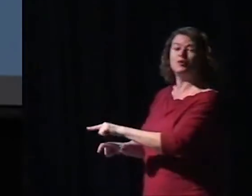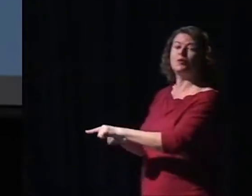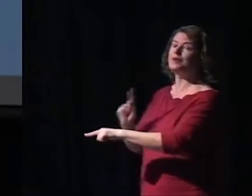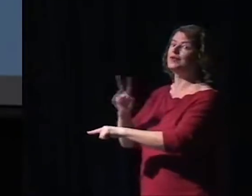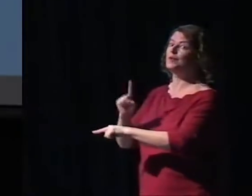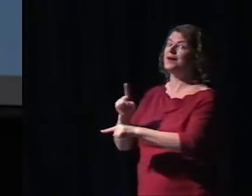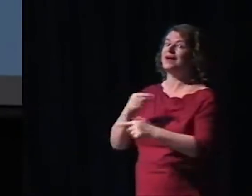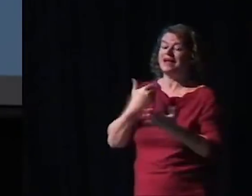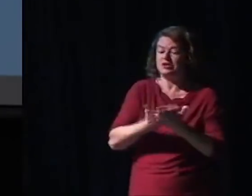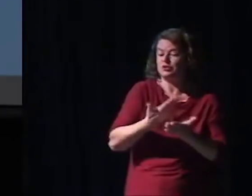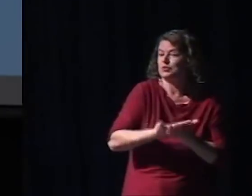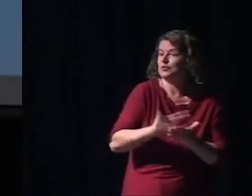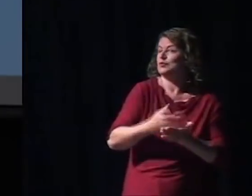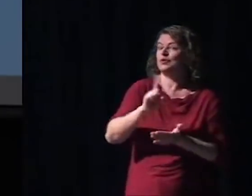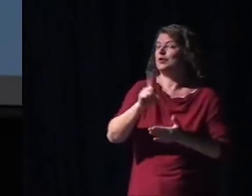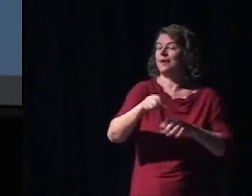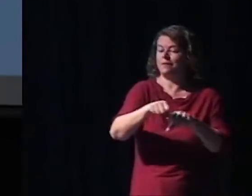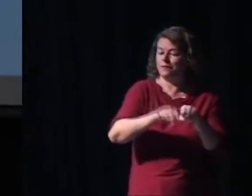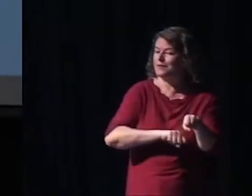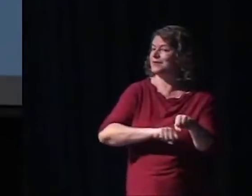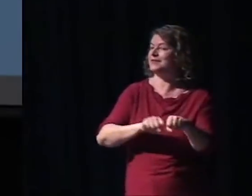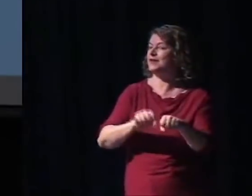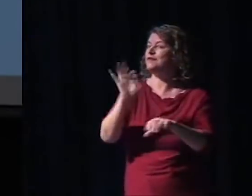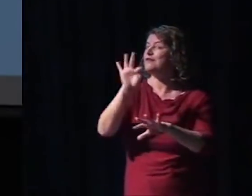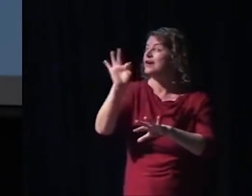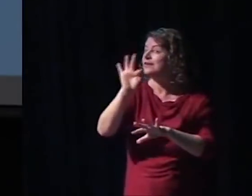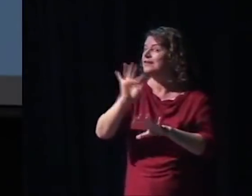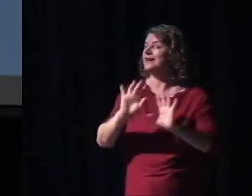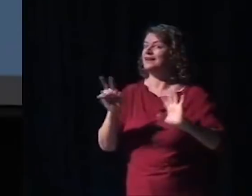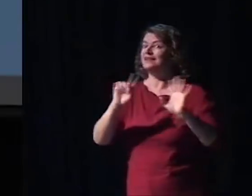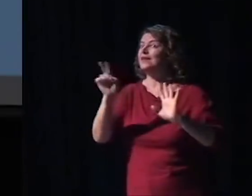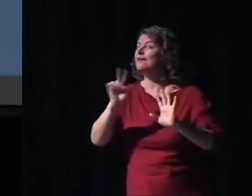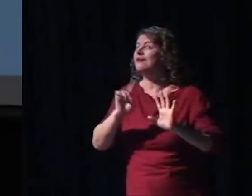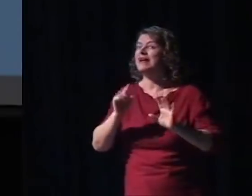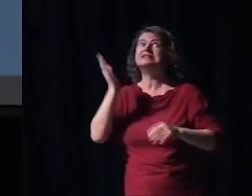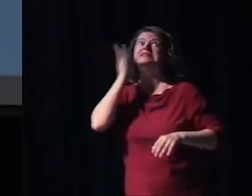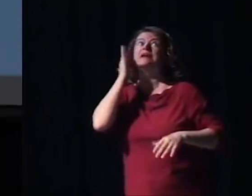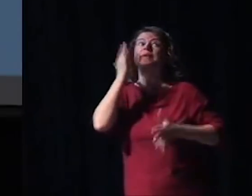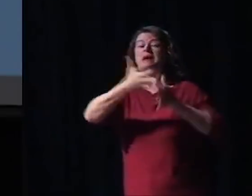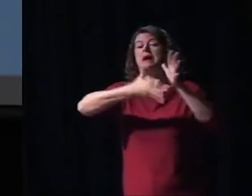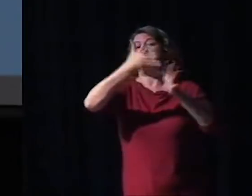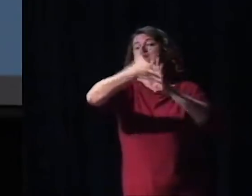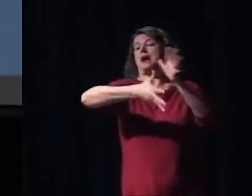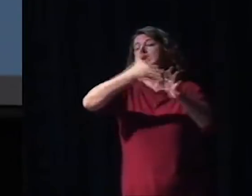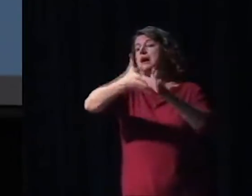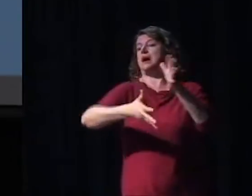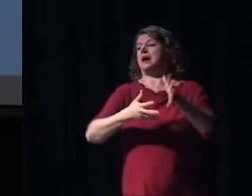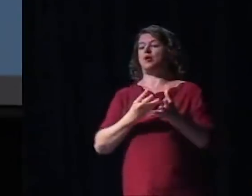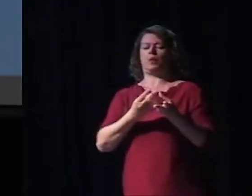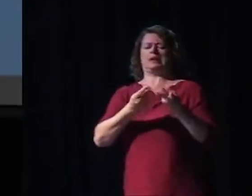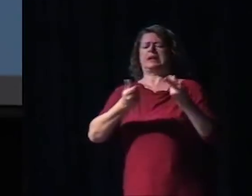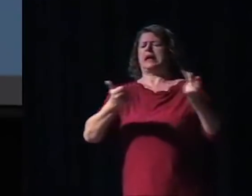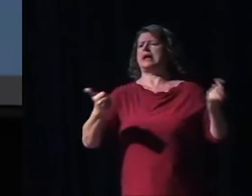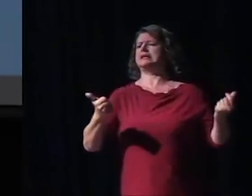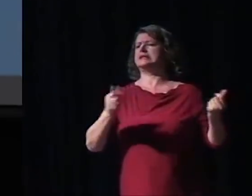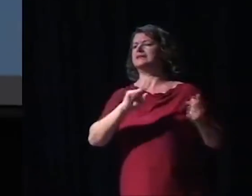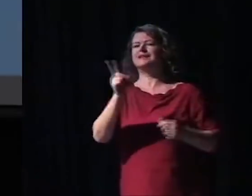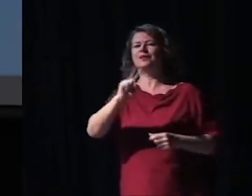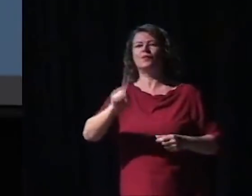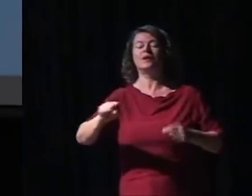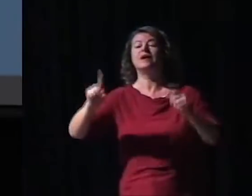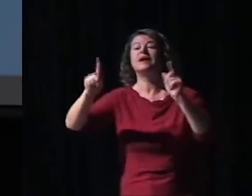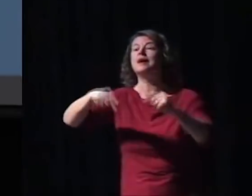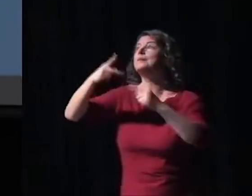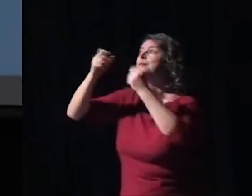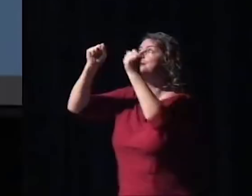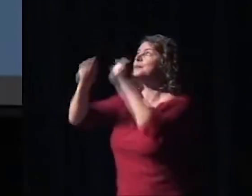de teologia, não tem a ver com a maneira como eu me expresso, com a qualidade do meu sermão. Tem a ver com o